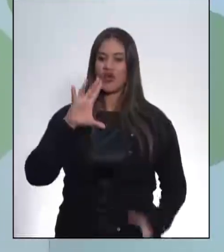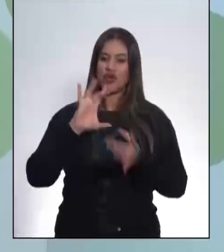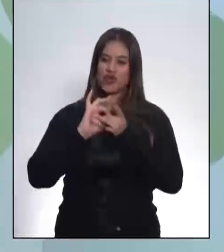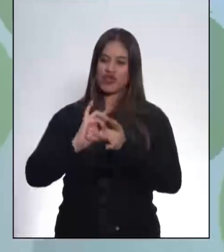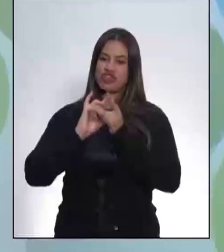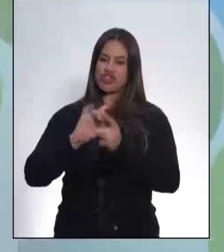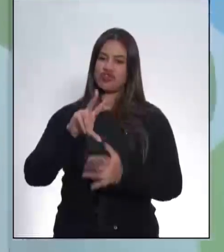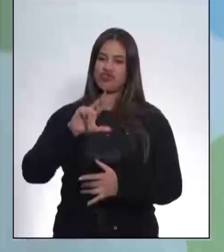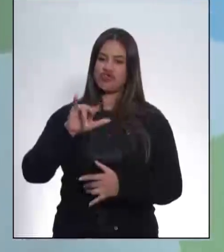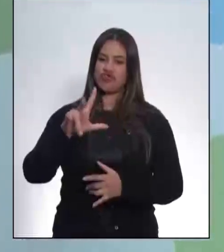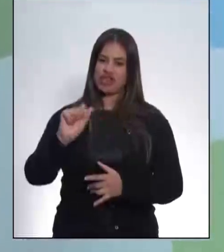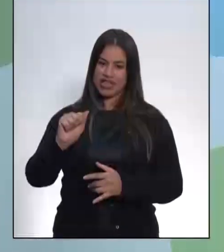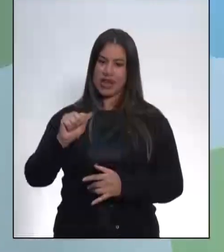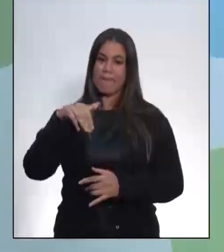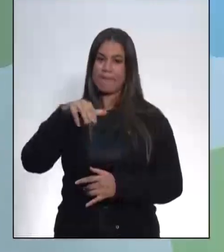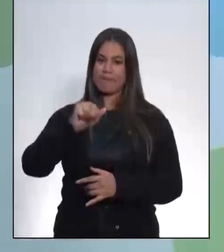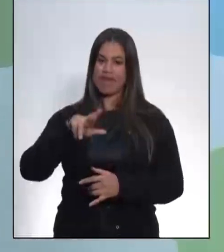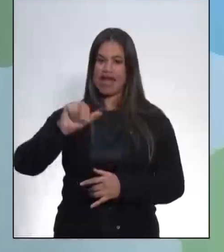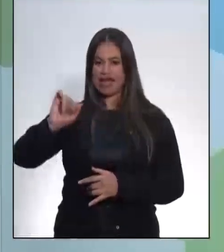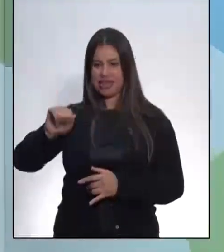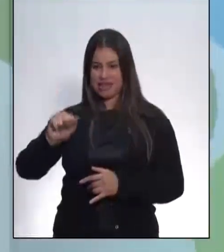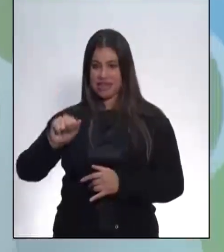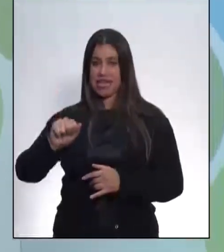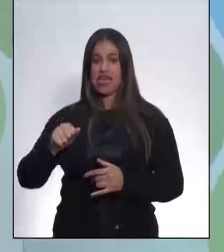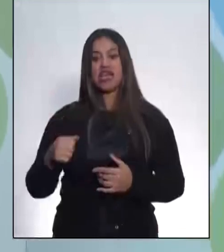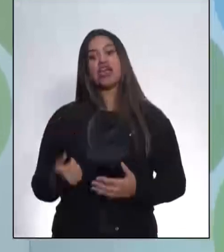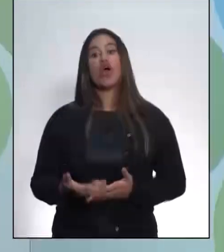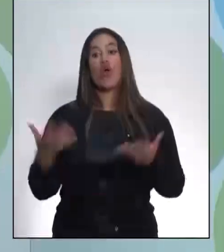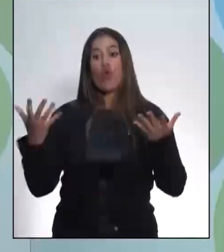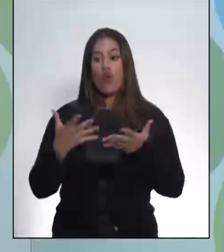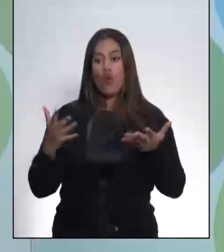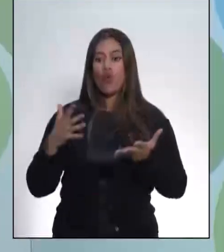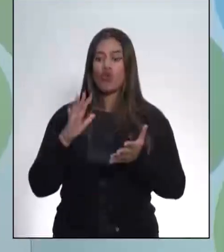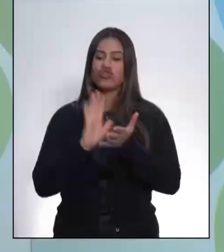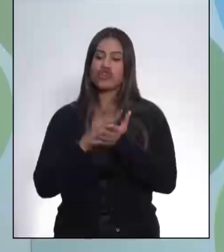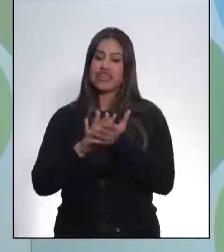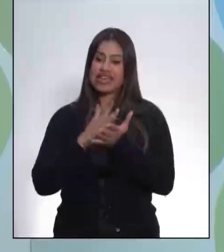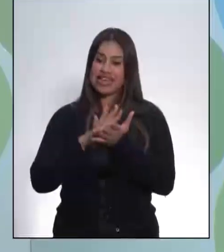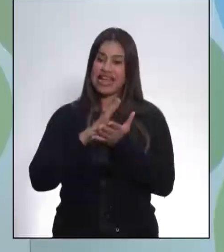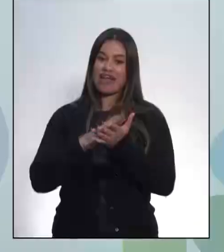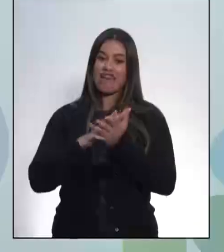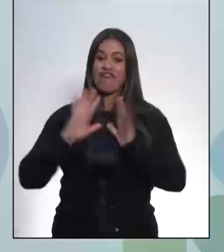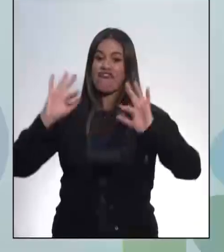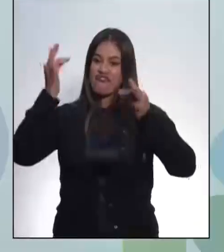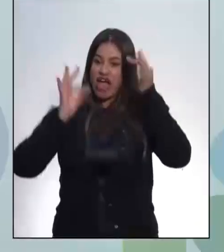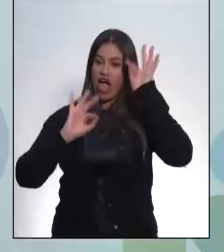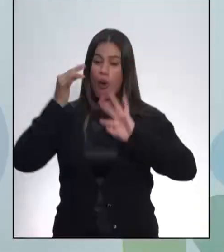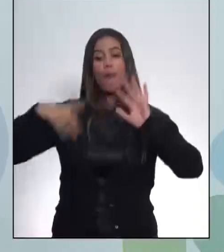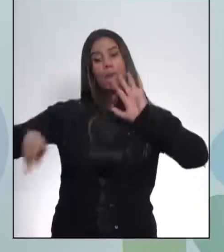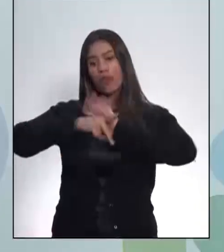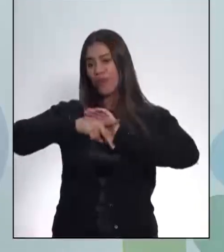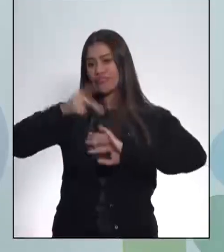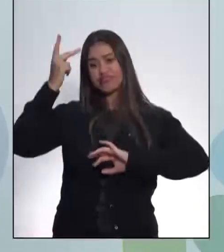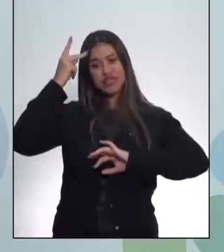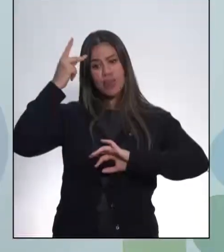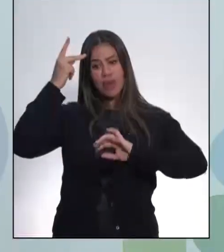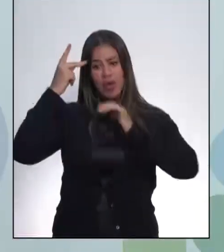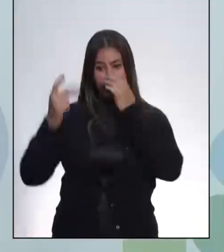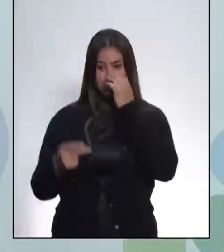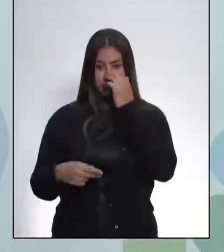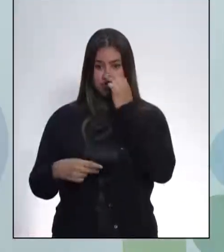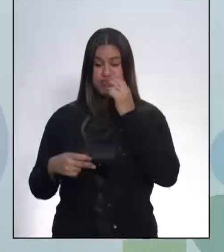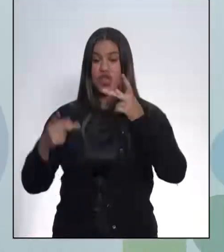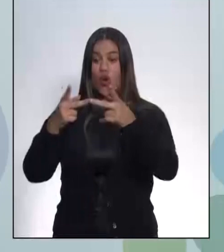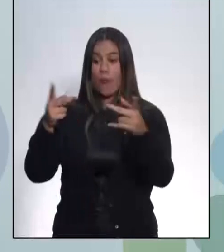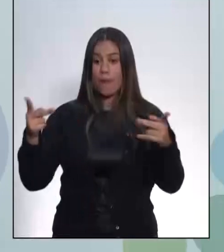Tudo bem? O carnaval, o samba paulista, hoje é patrimônio do estado de São Paulo. Tudo bem? Quer mais um patrimônio do estado de São Paulo? Um prato chamado virado